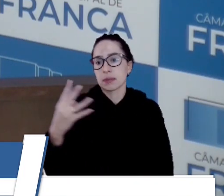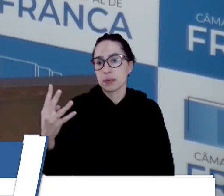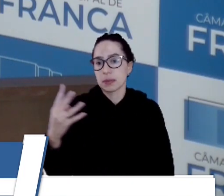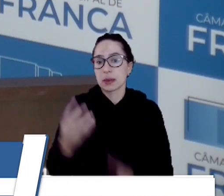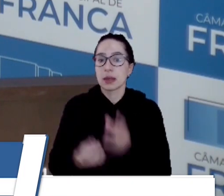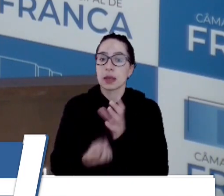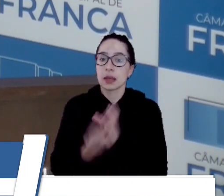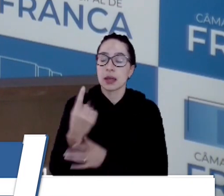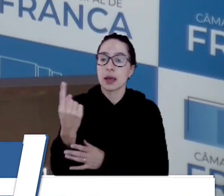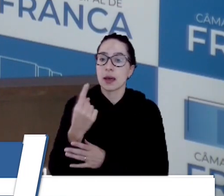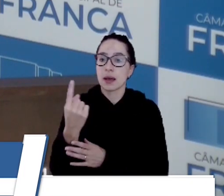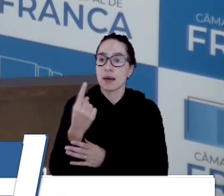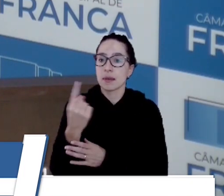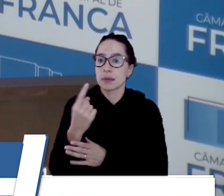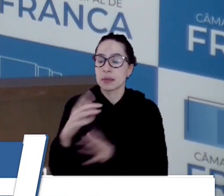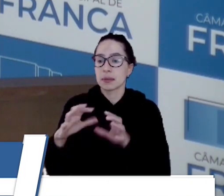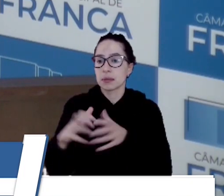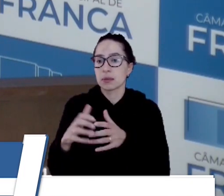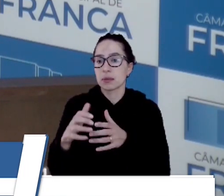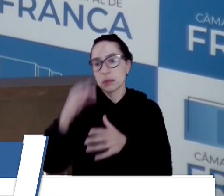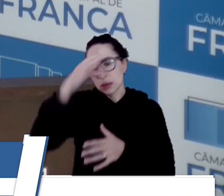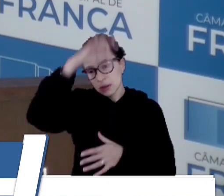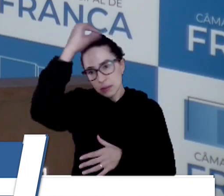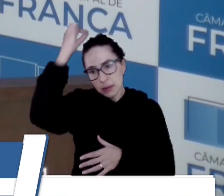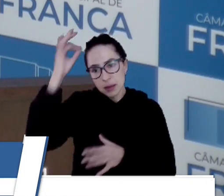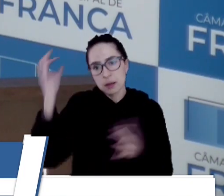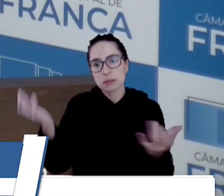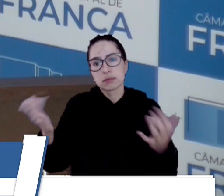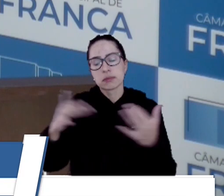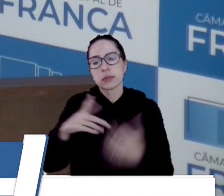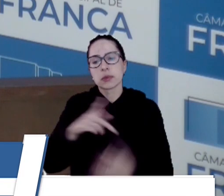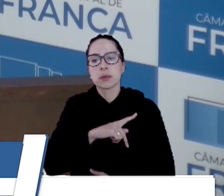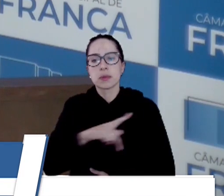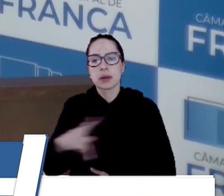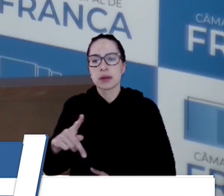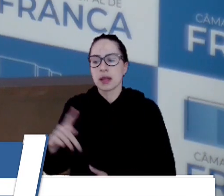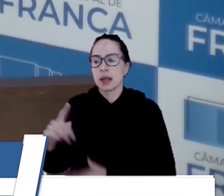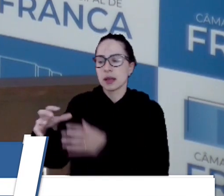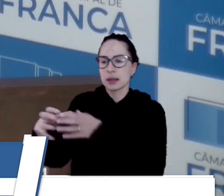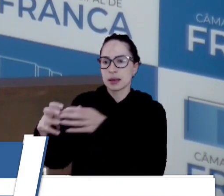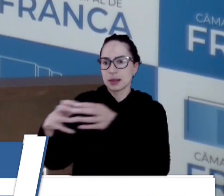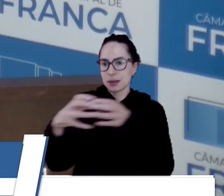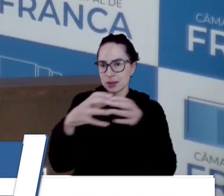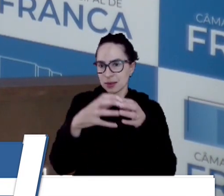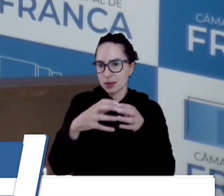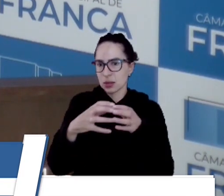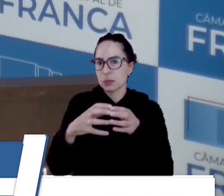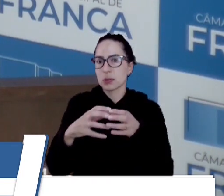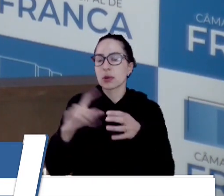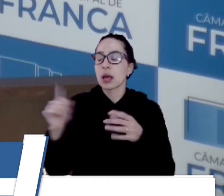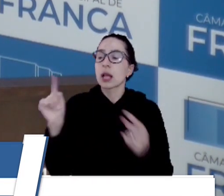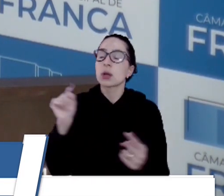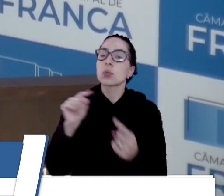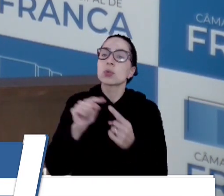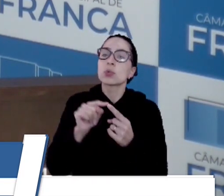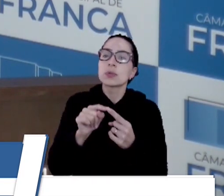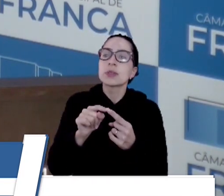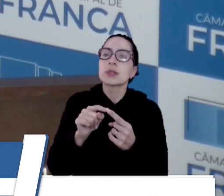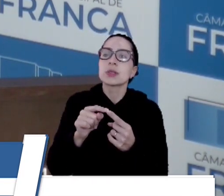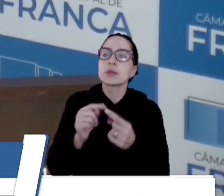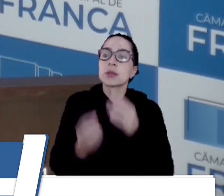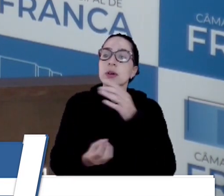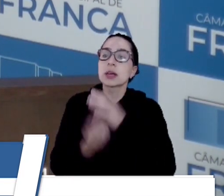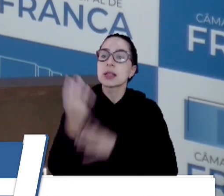primeira agremiação espírita, que reúne os presidentes das casas espíritas com o móvel de se transformar numa